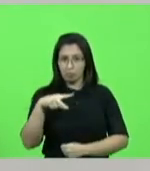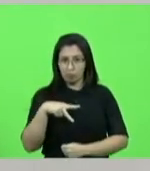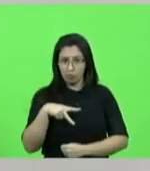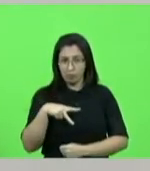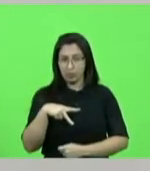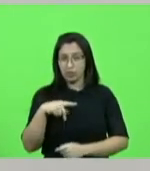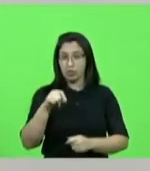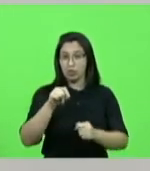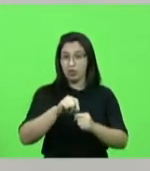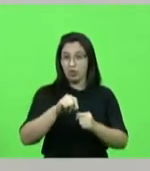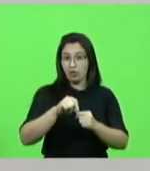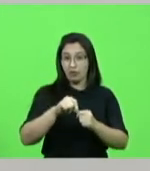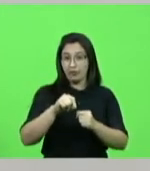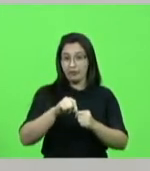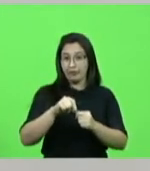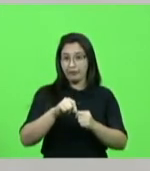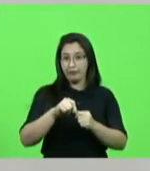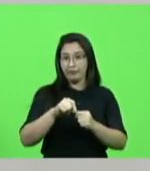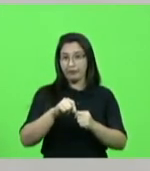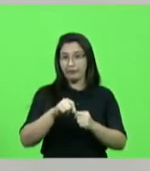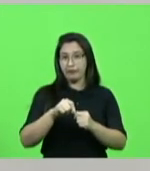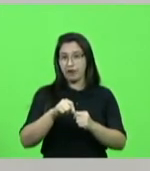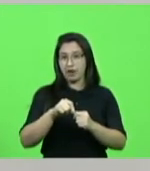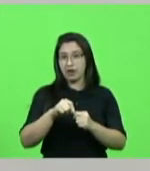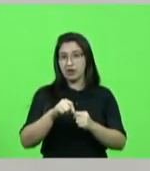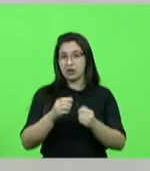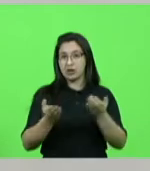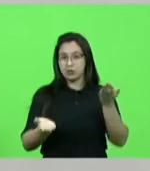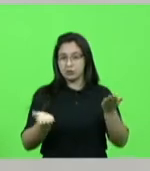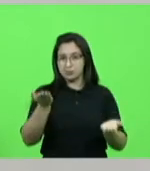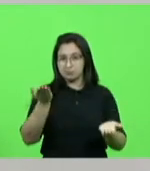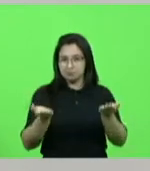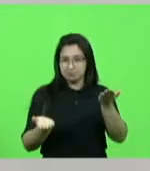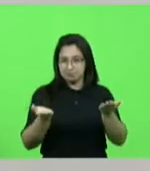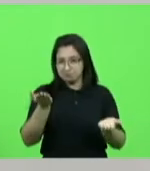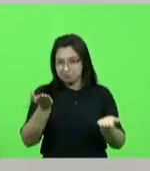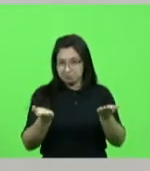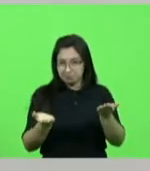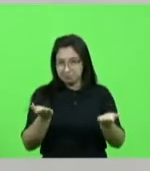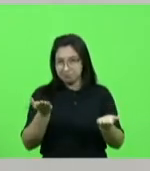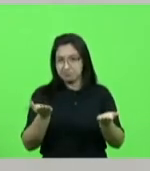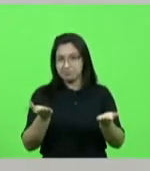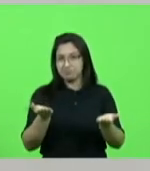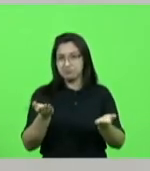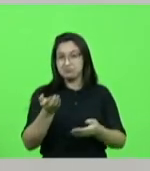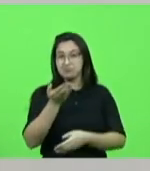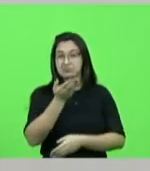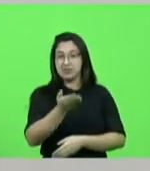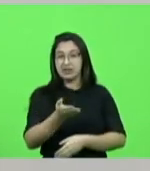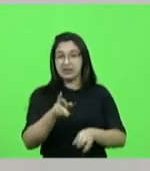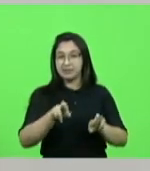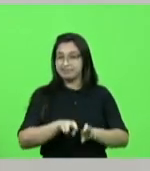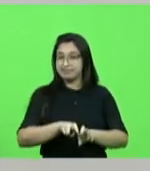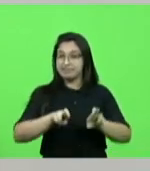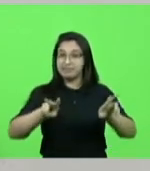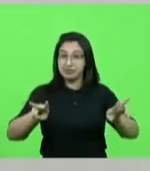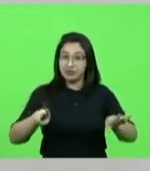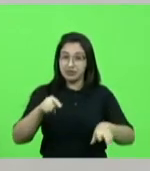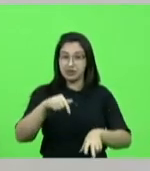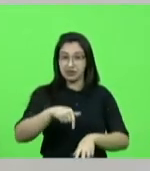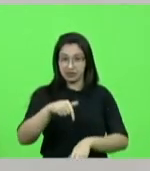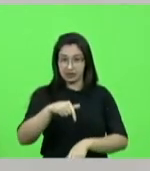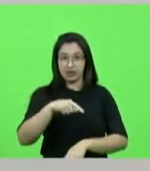pelo menos, um contraponto, para equilibrar essa grande diferença que nós temos,